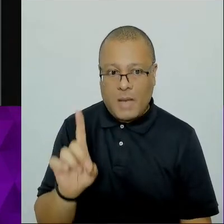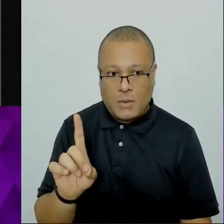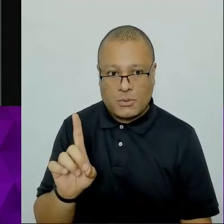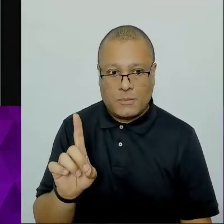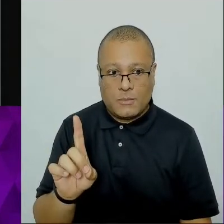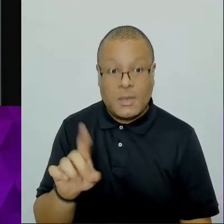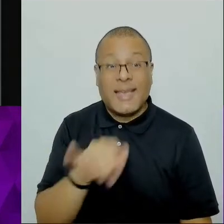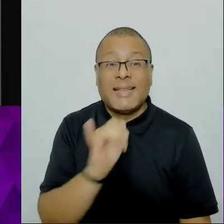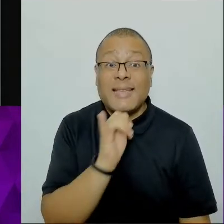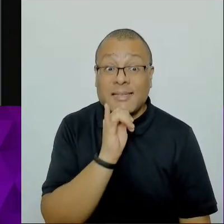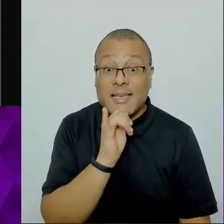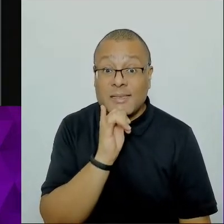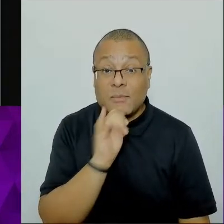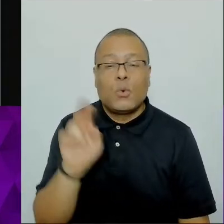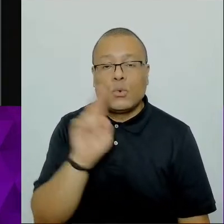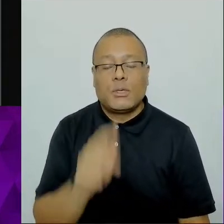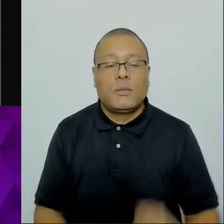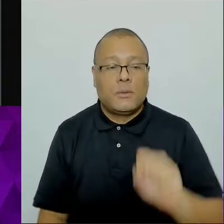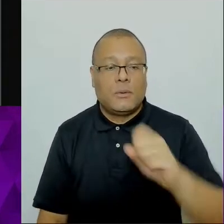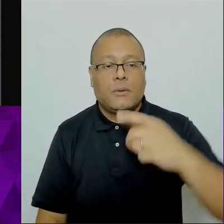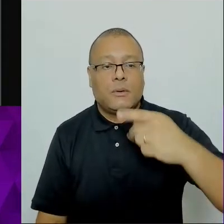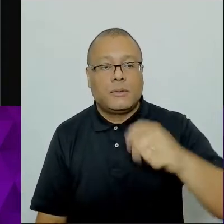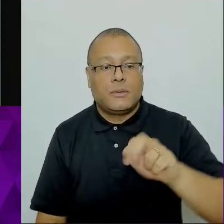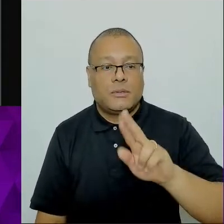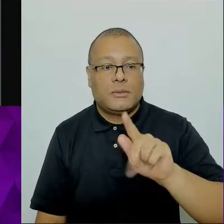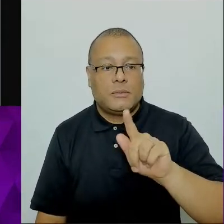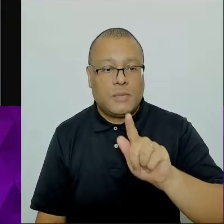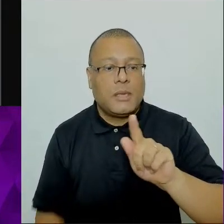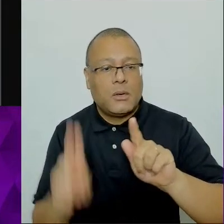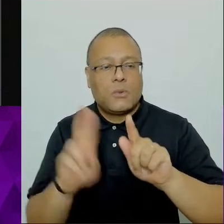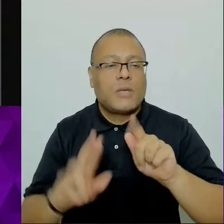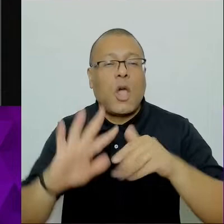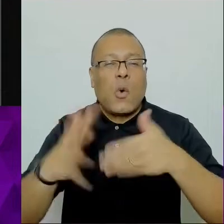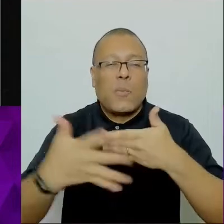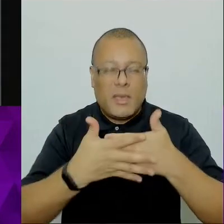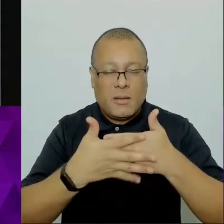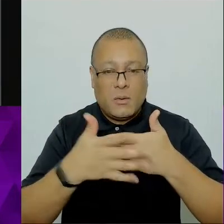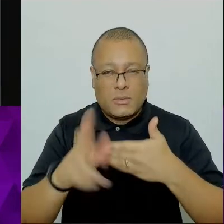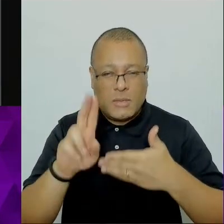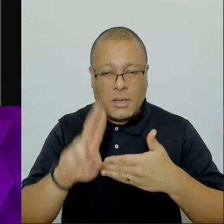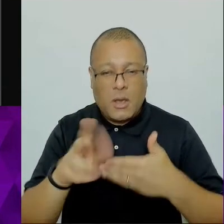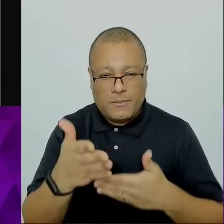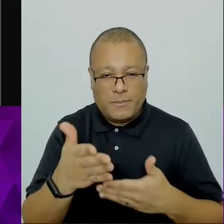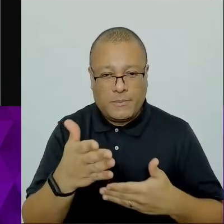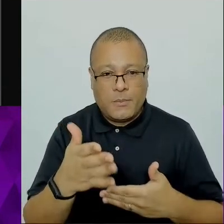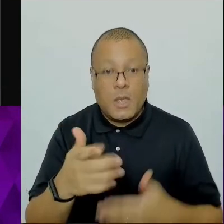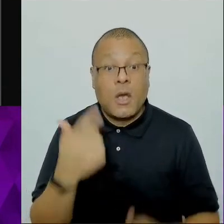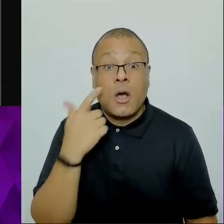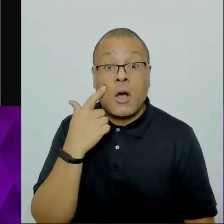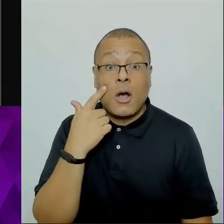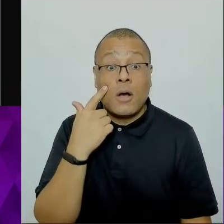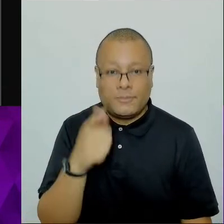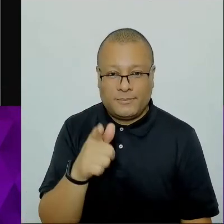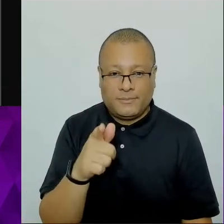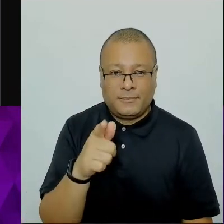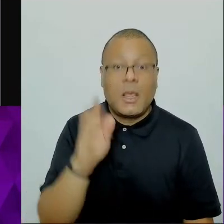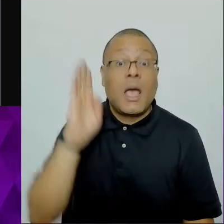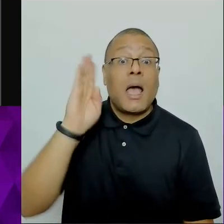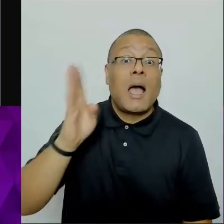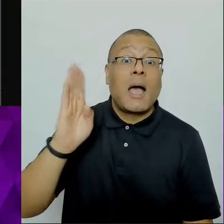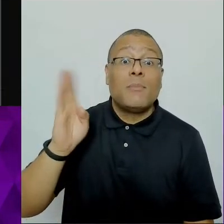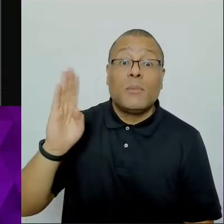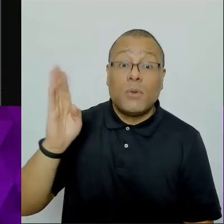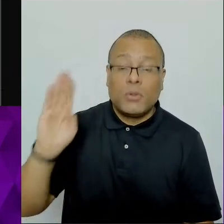exemplo com Spring, eu coloquei aqui o REST utilizando o Fang Client, que é uma biblioteca aqui que a gente